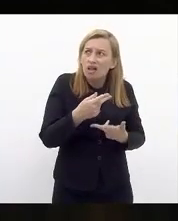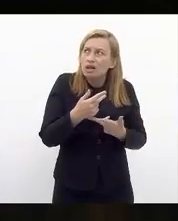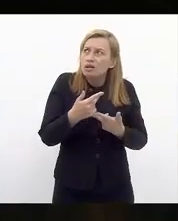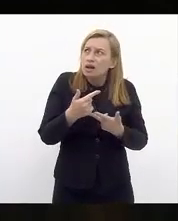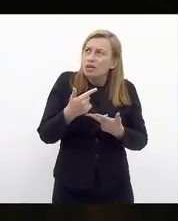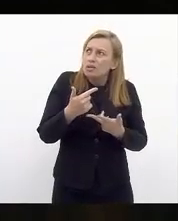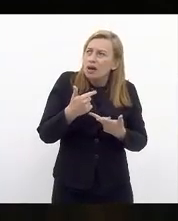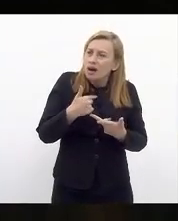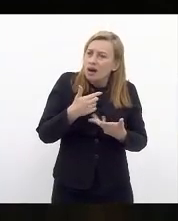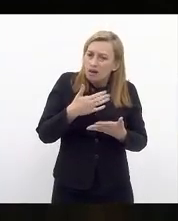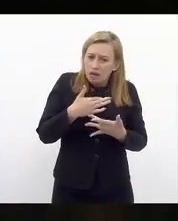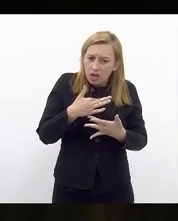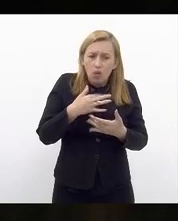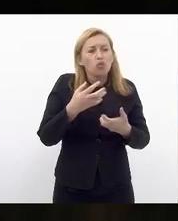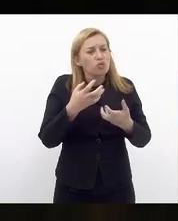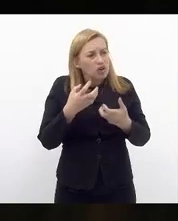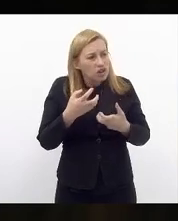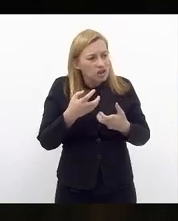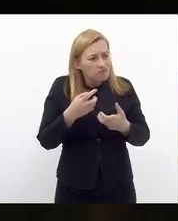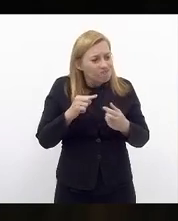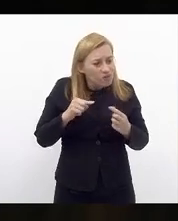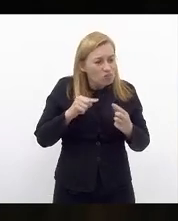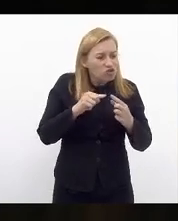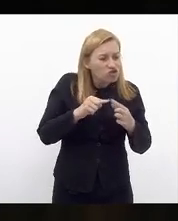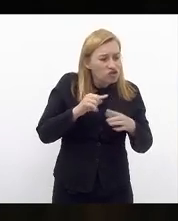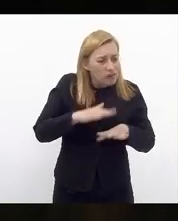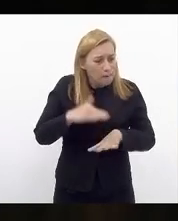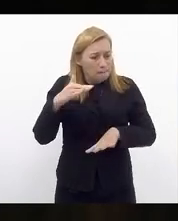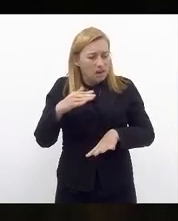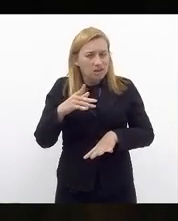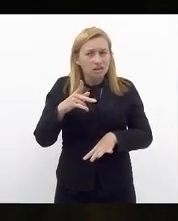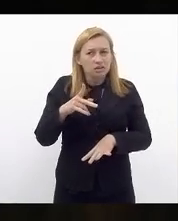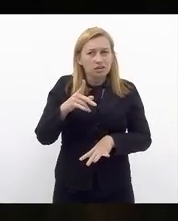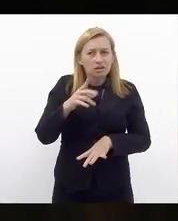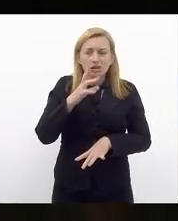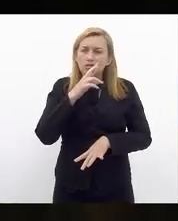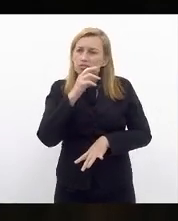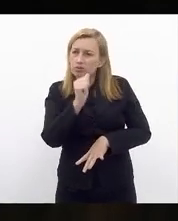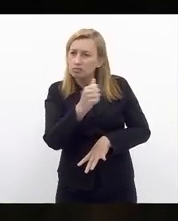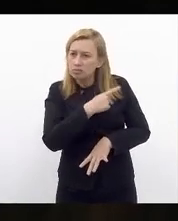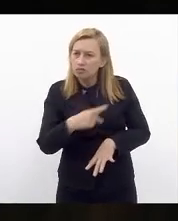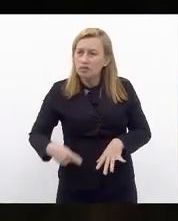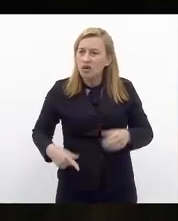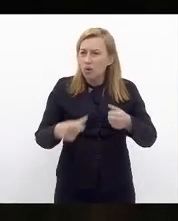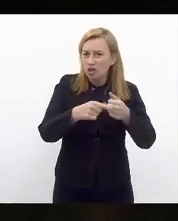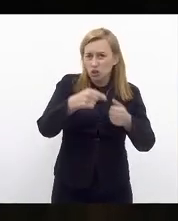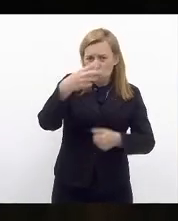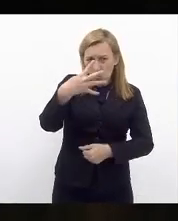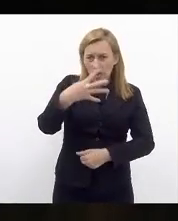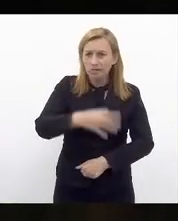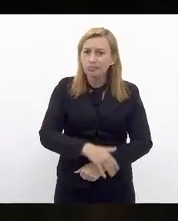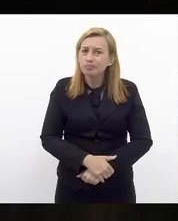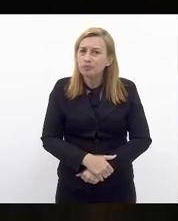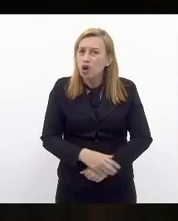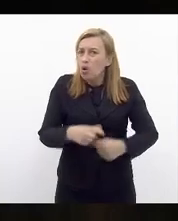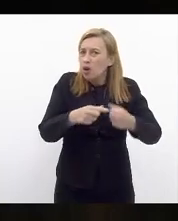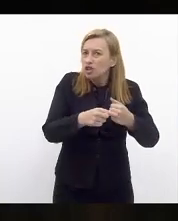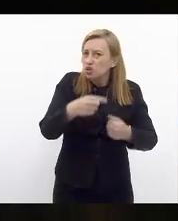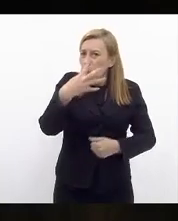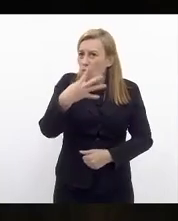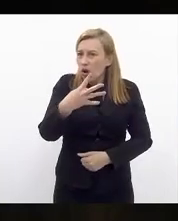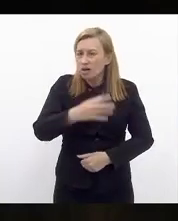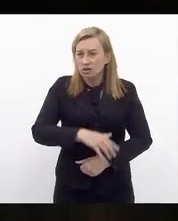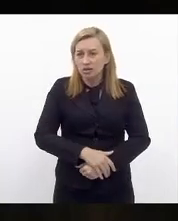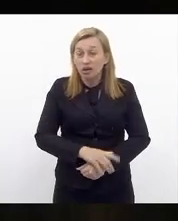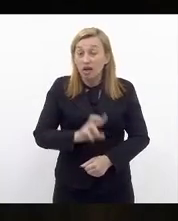a minha ponderação vou tentar ser objetiva Presidente Amorim em relação artigo 4º do artigo 4º